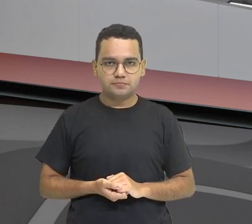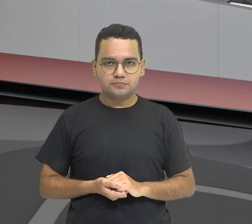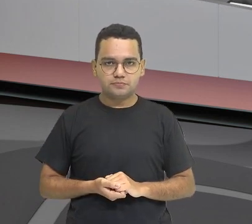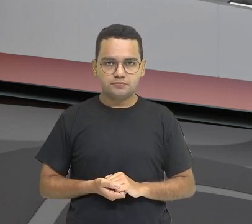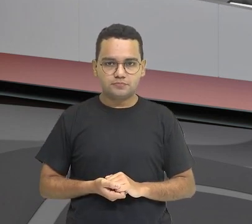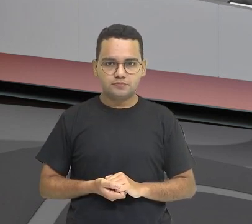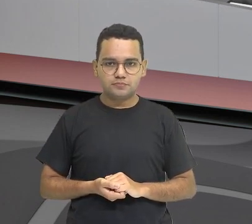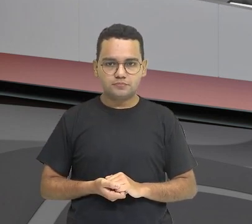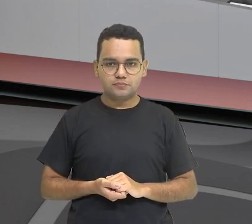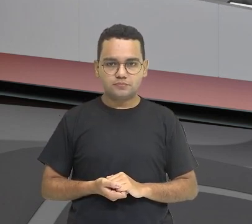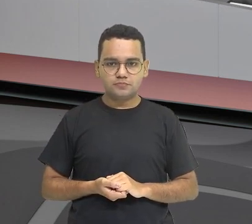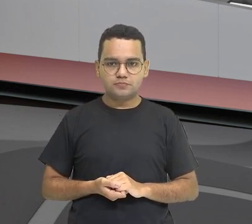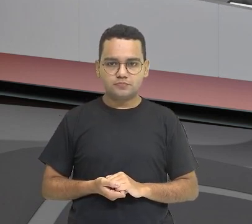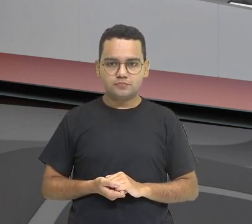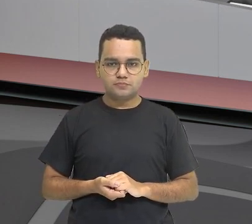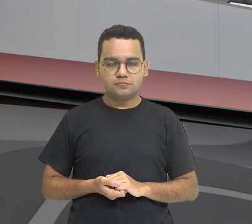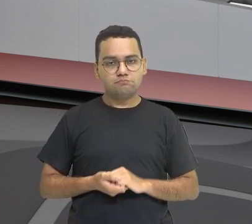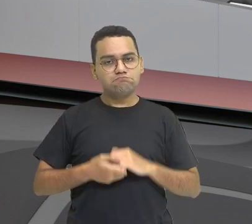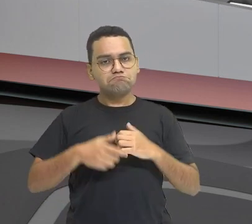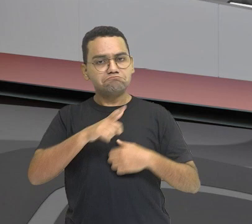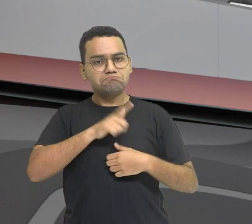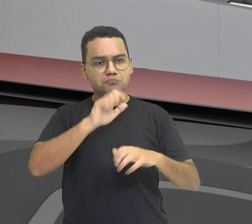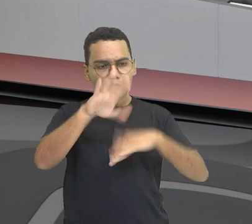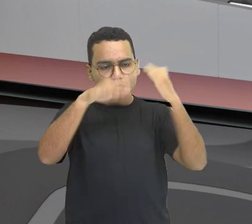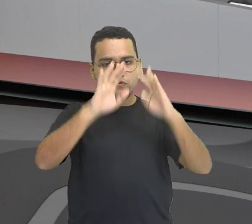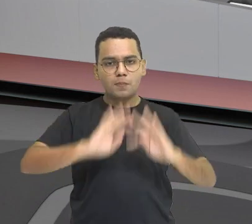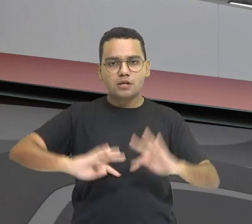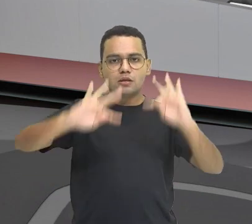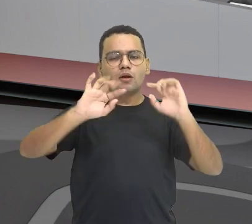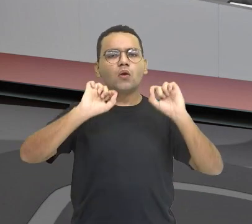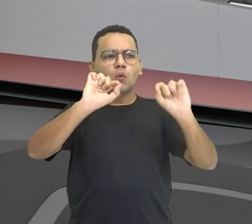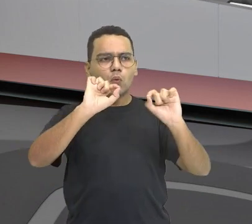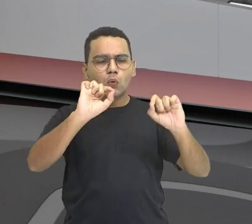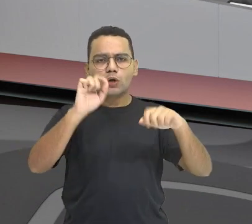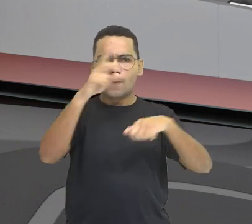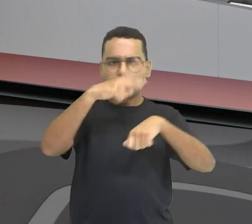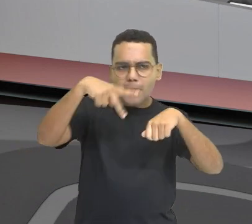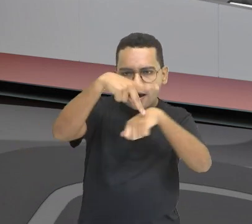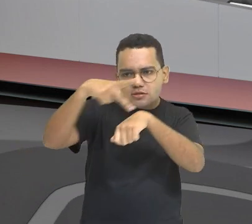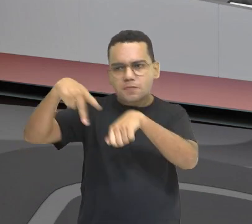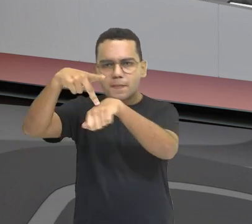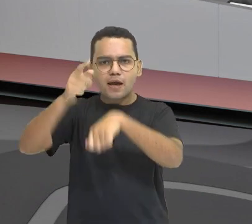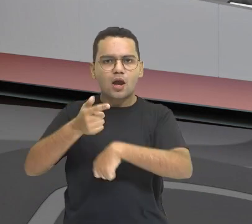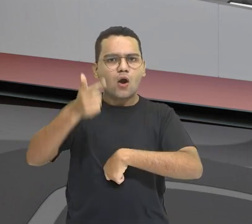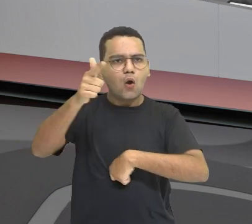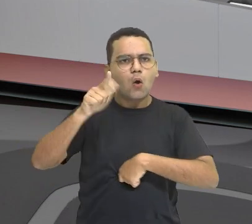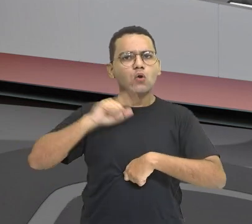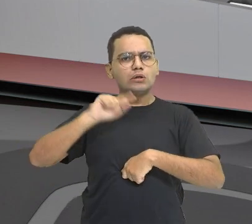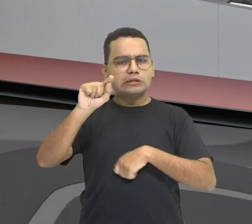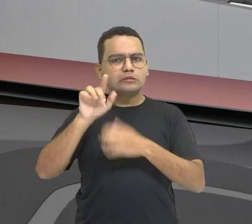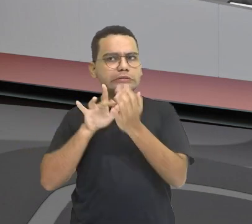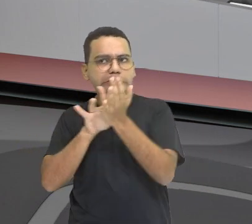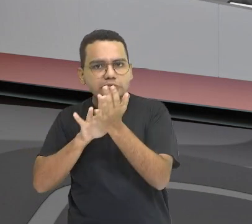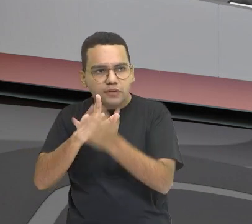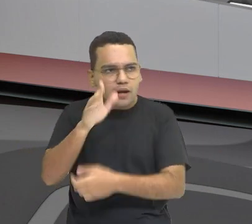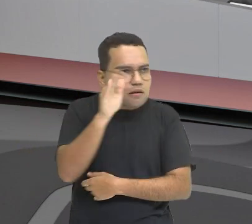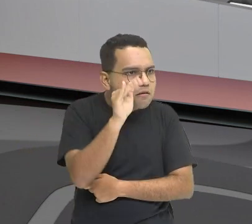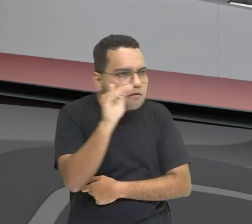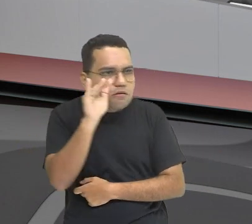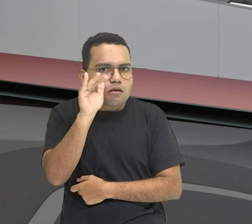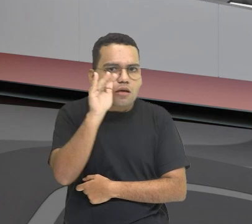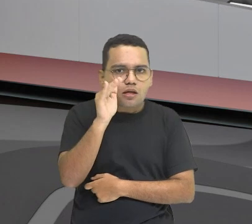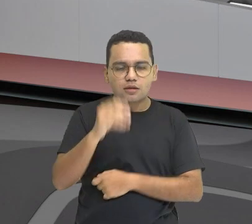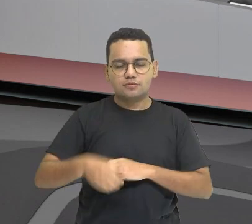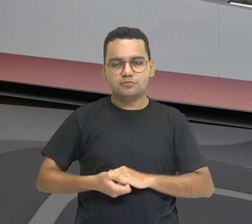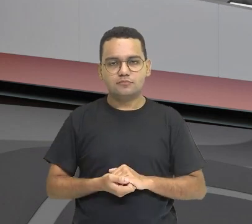acabava gerando tecnologia para que houvesse a espionagem dos países inimigos, tá, turma? Então, por exemplo, os satélites foi